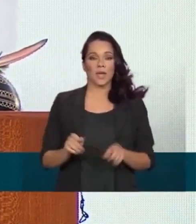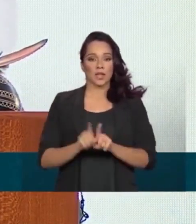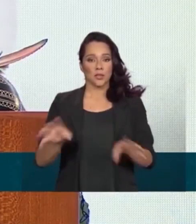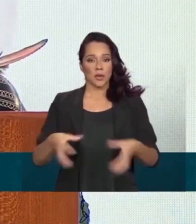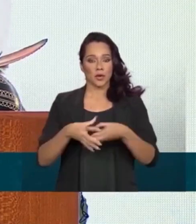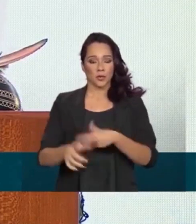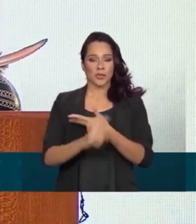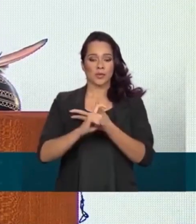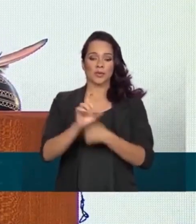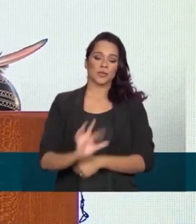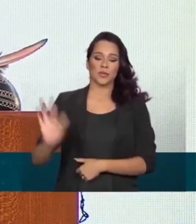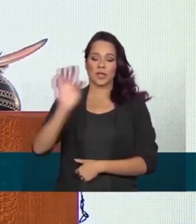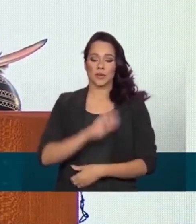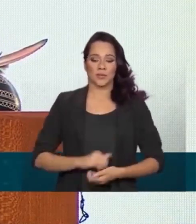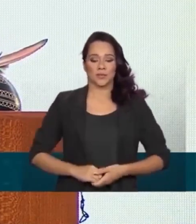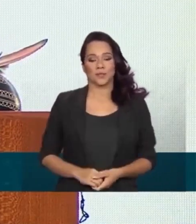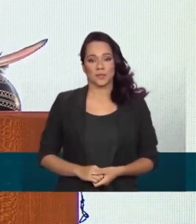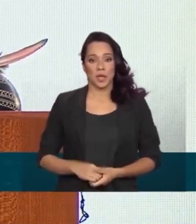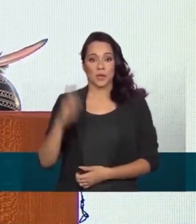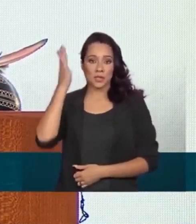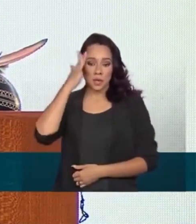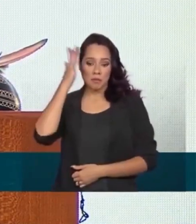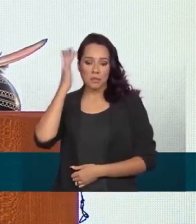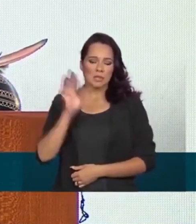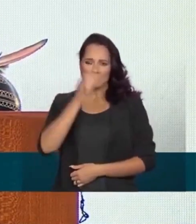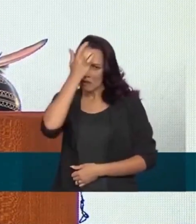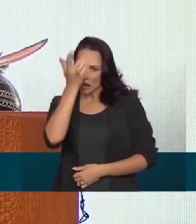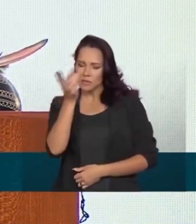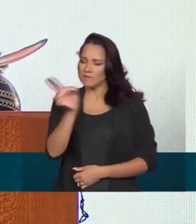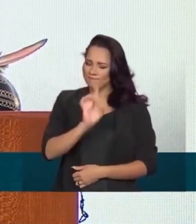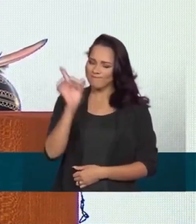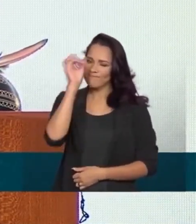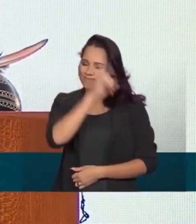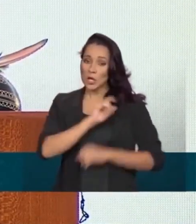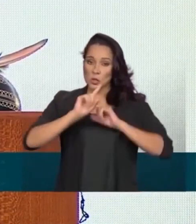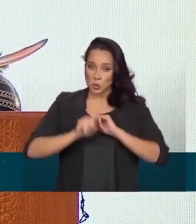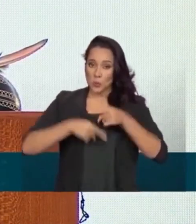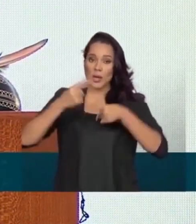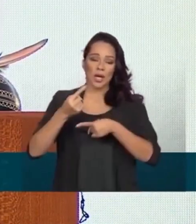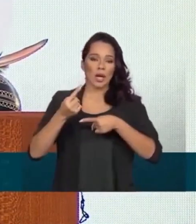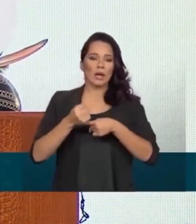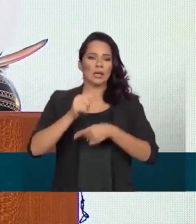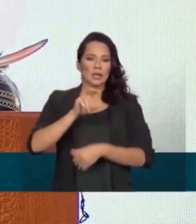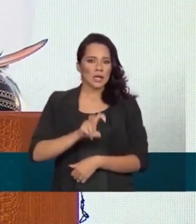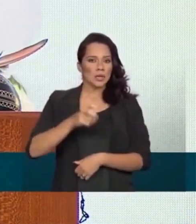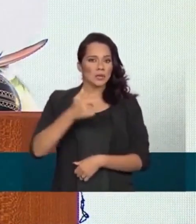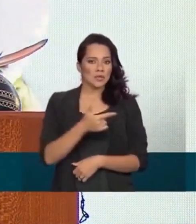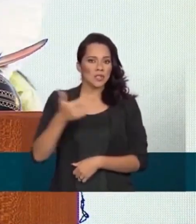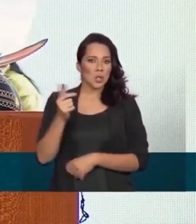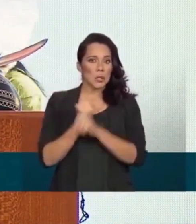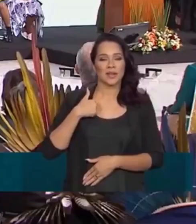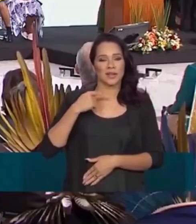150 mil votos em 2018 concorreu a vice-presidência da república na chapa com Guilherme